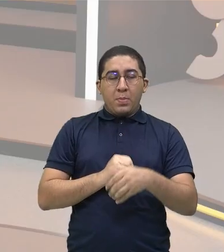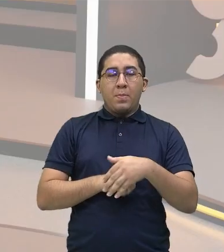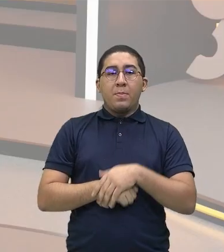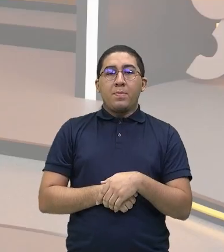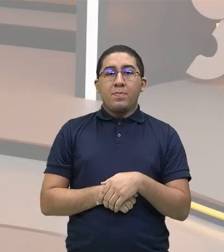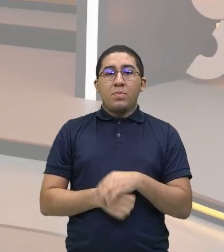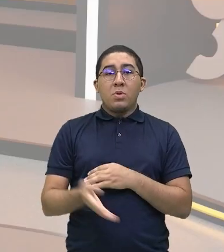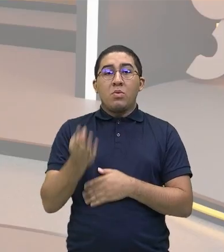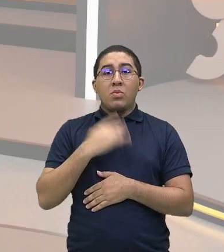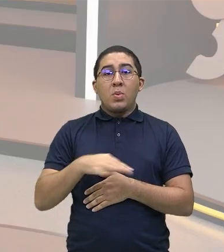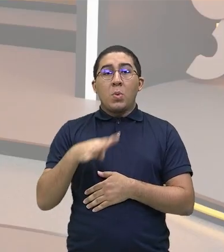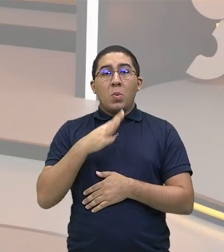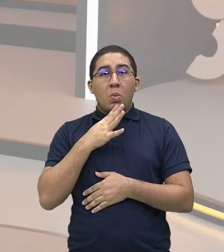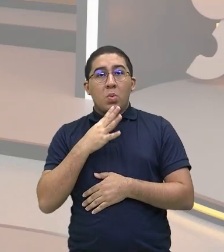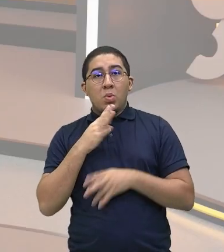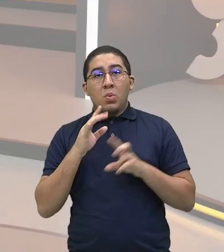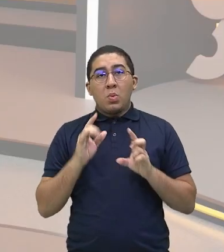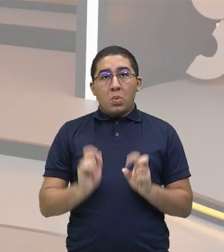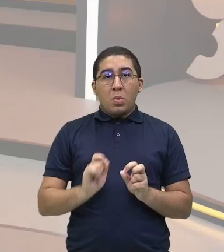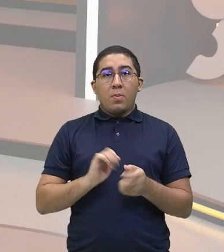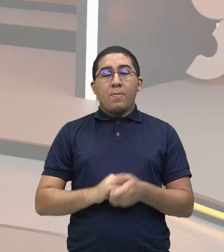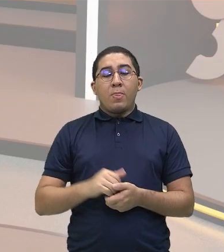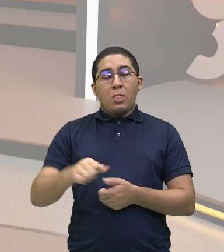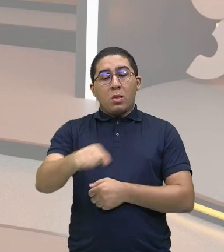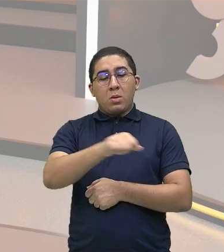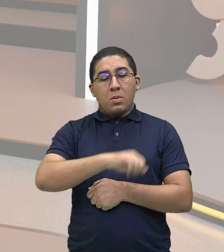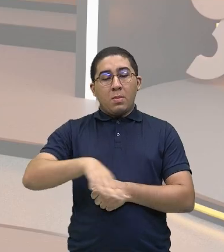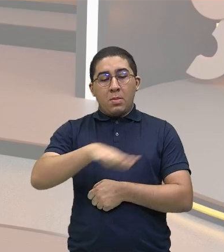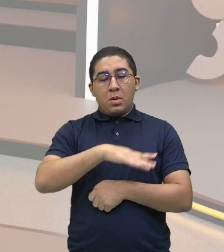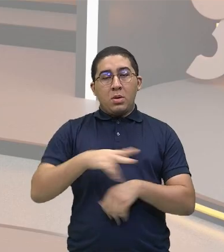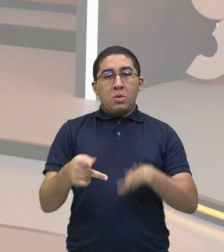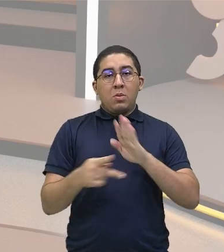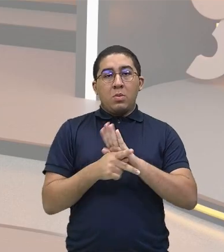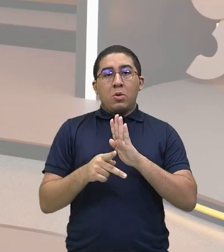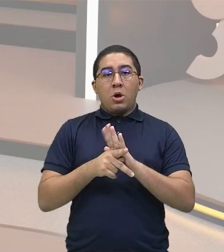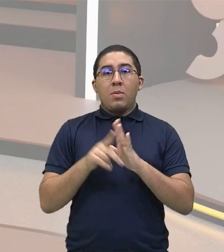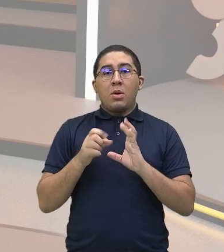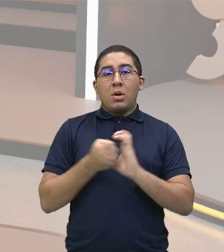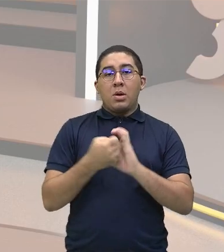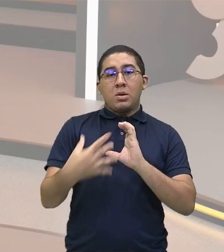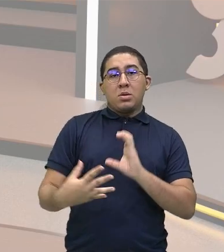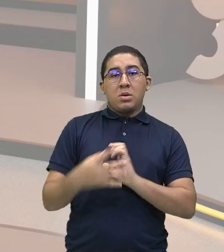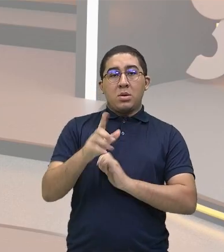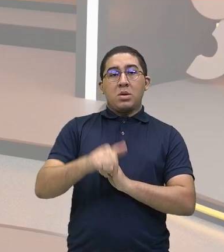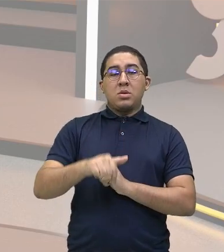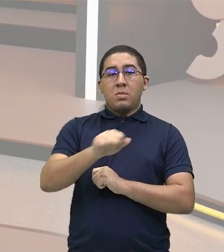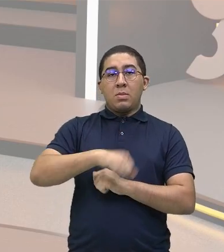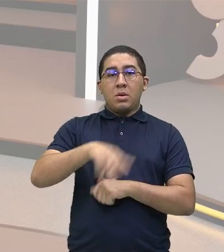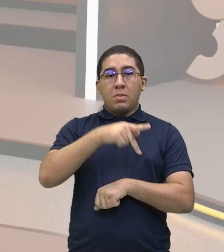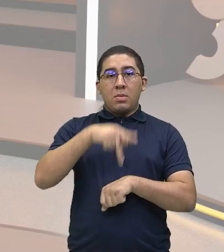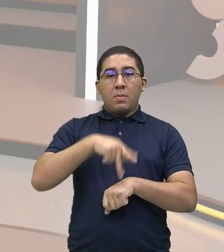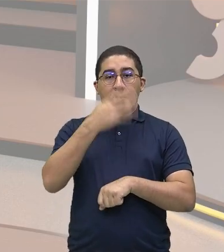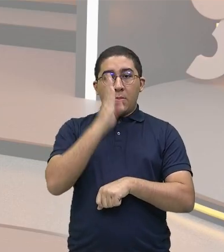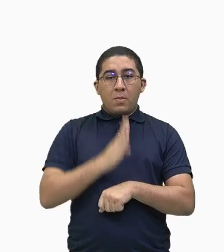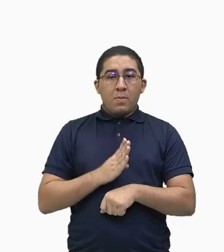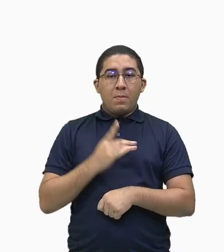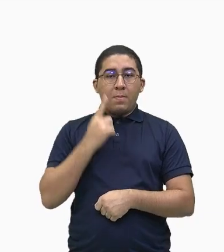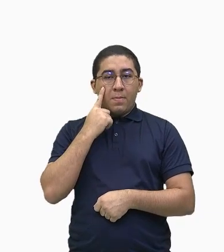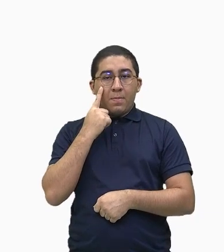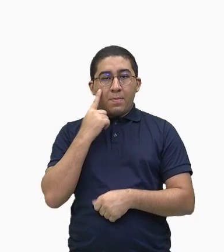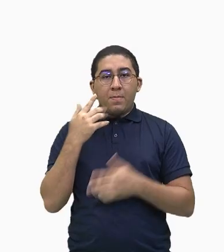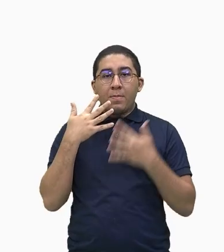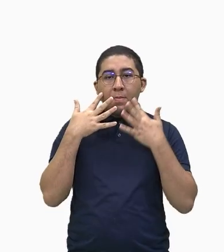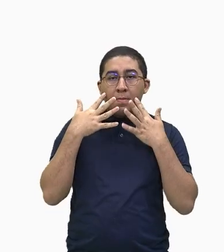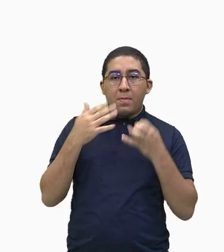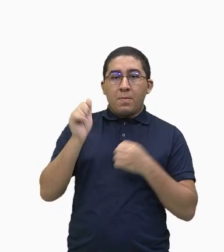um pouquinho das paisagens que marcam esses pontos extremos do território brasileiro. Observem